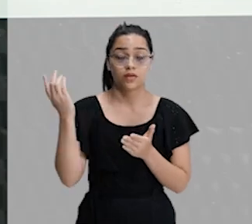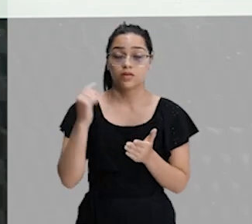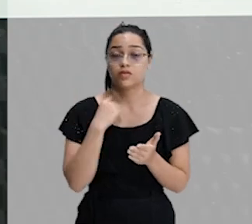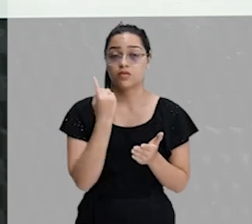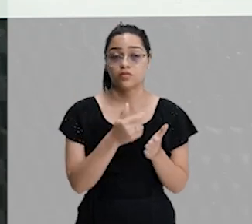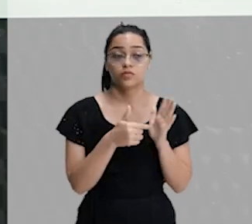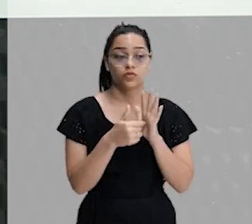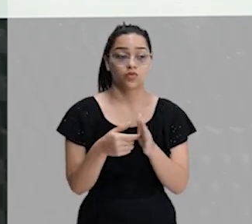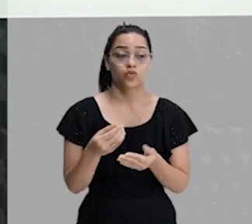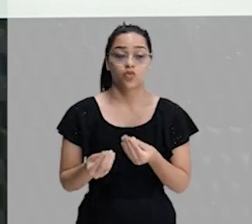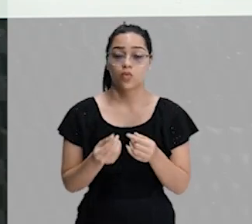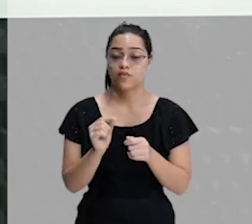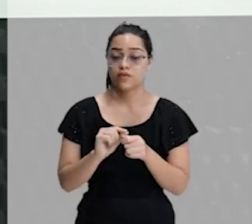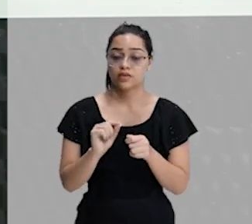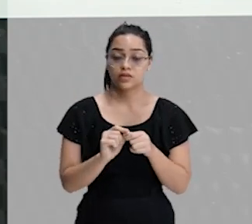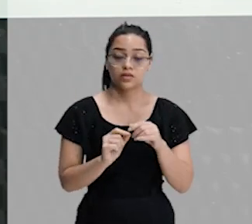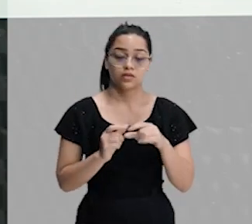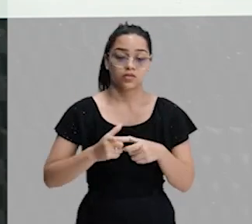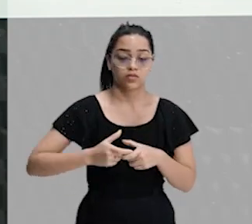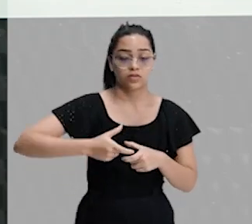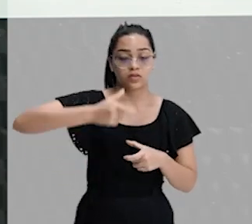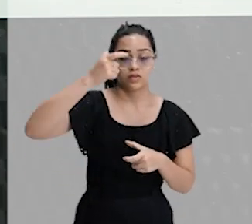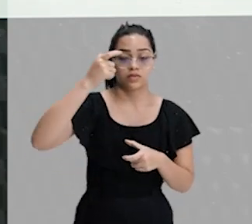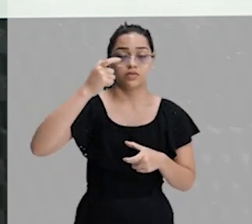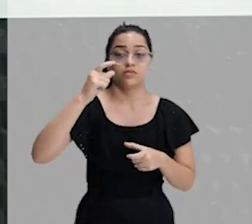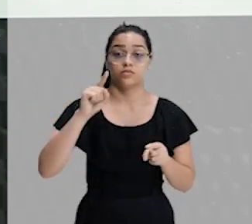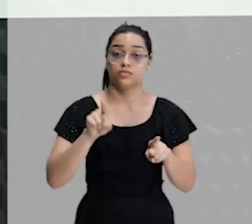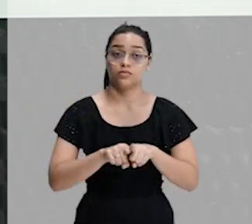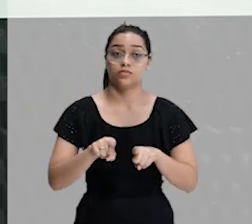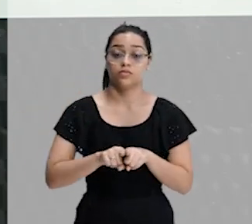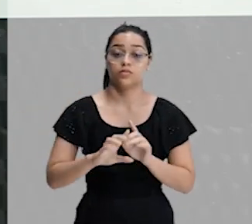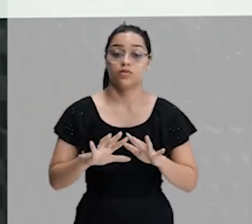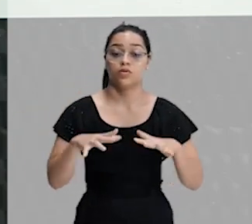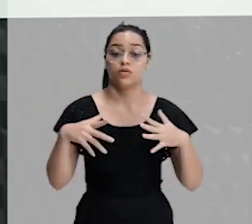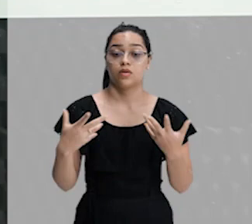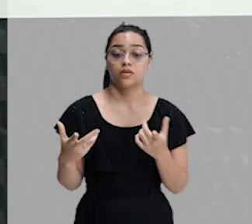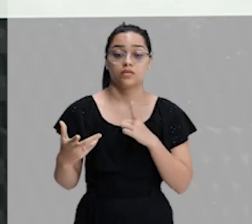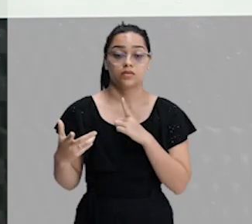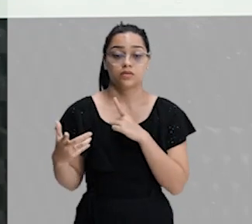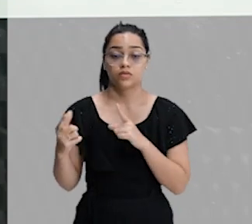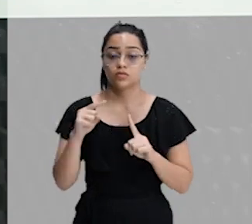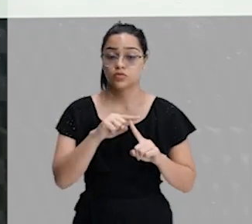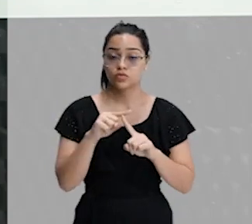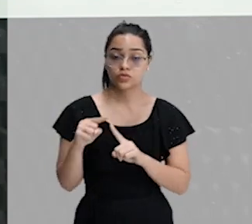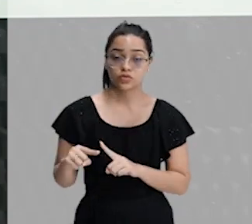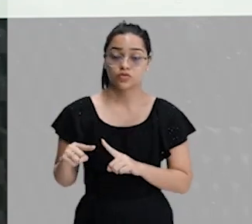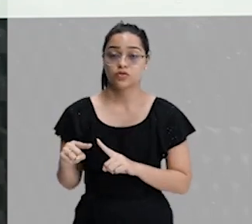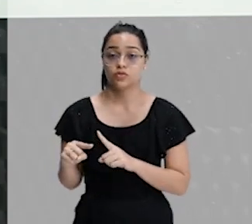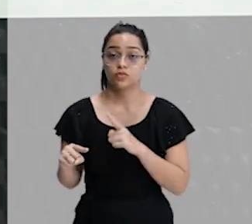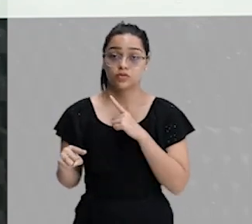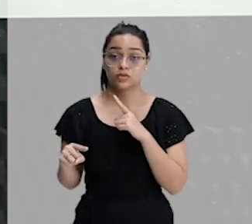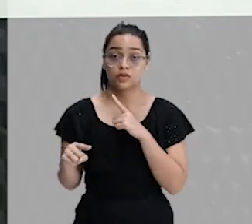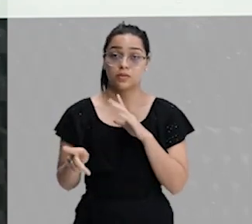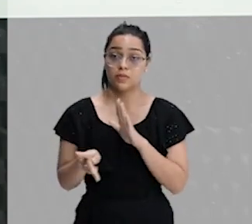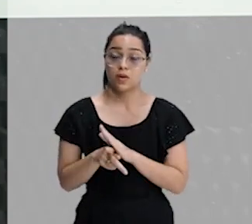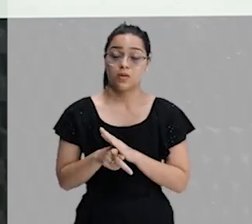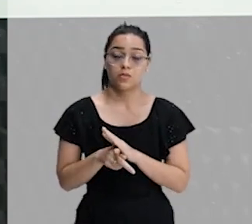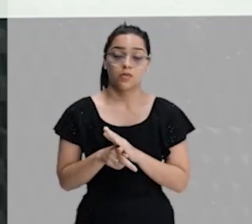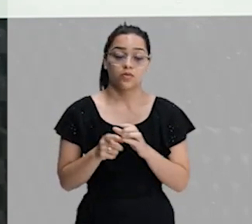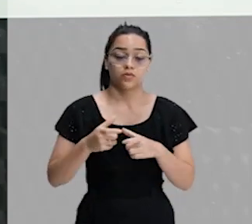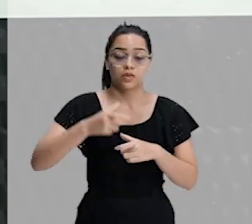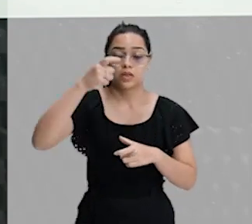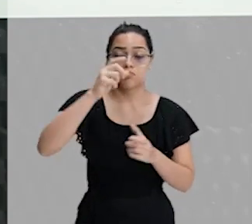mostrou como é que se forma um cilindro, né? Quais são os seus elementos formadores do cilindro, o que é